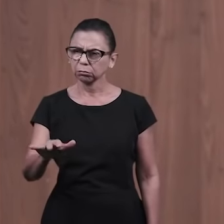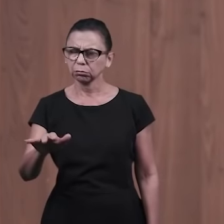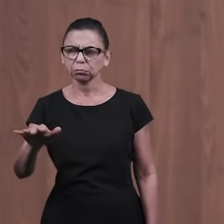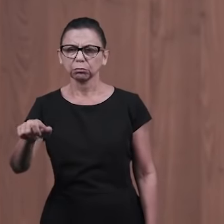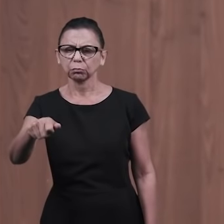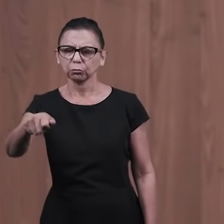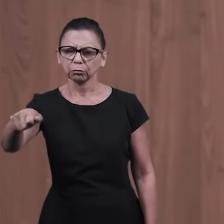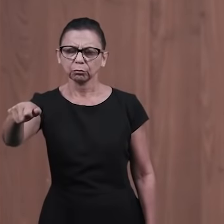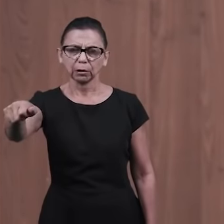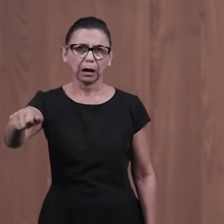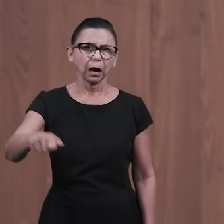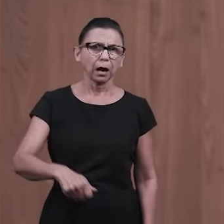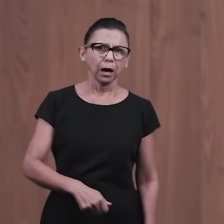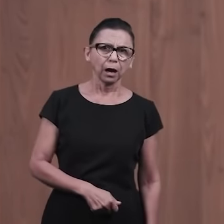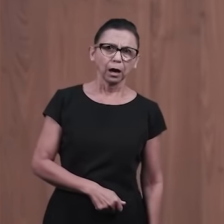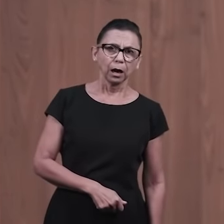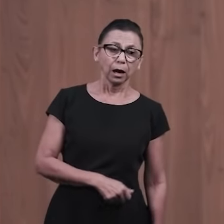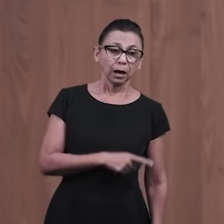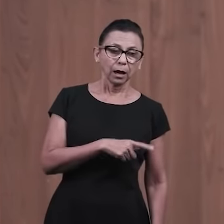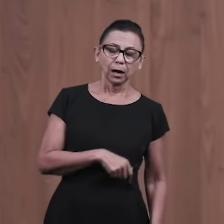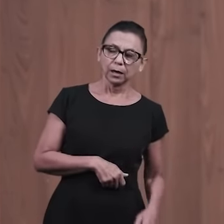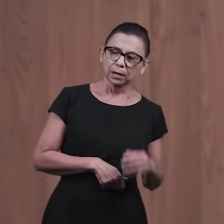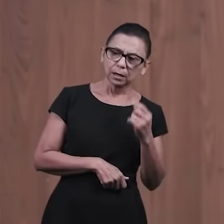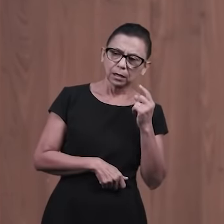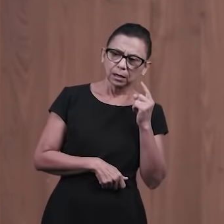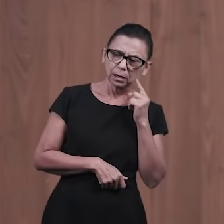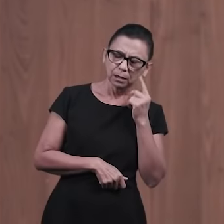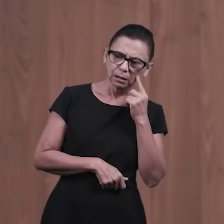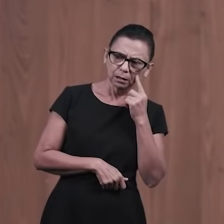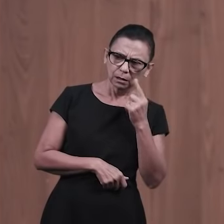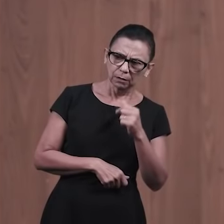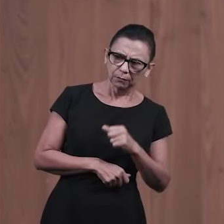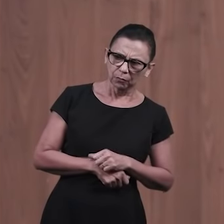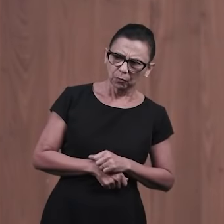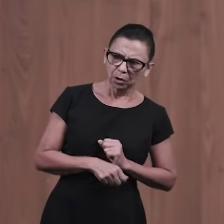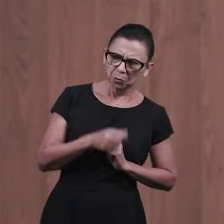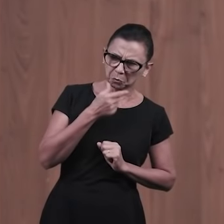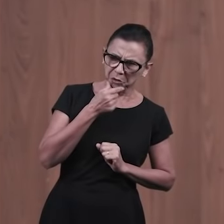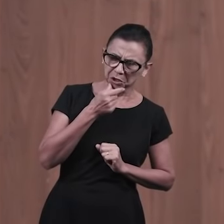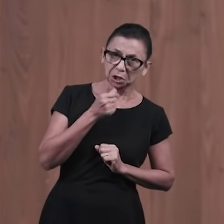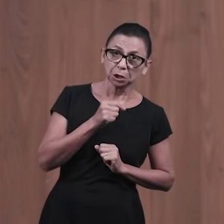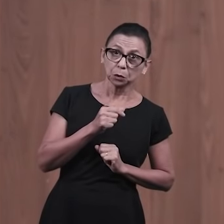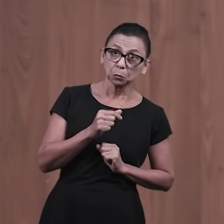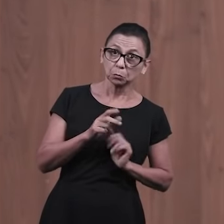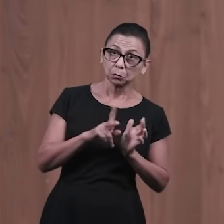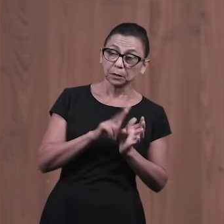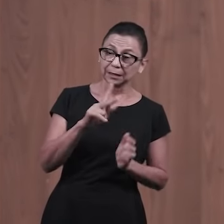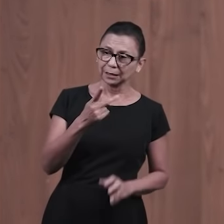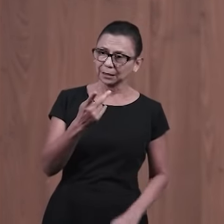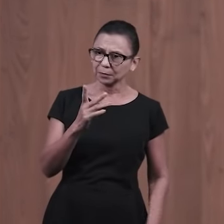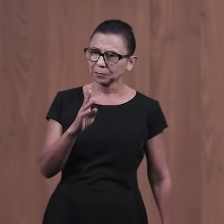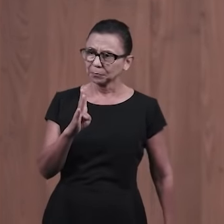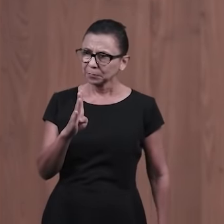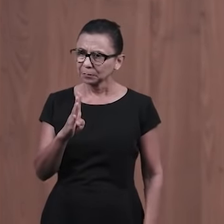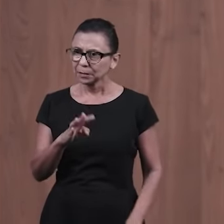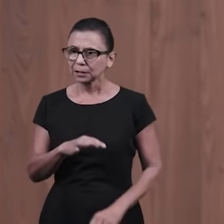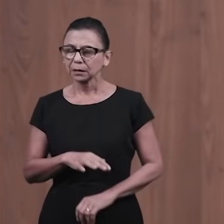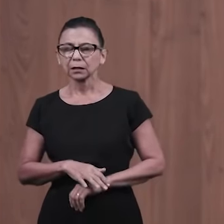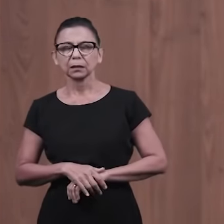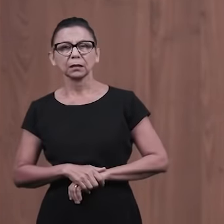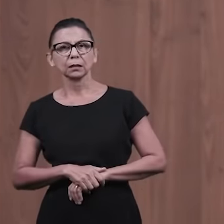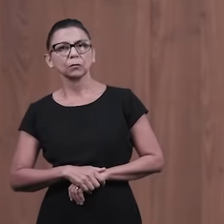hebreu. E naquele momento, Miriam, a irmã de Moisés, pede à filha de Faraó para que ela